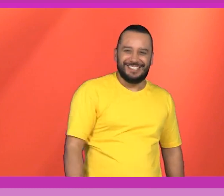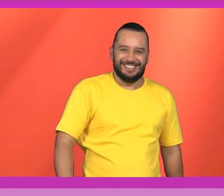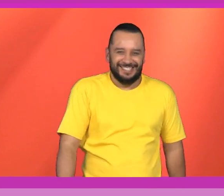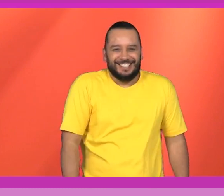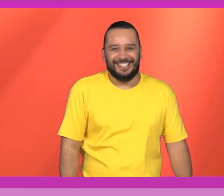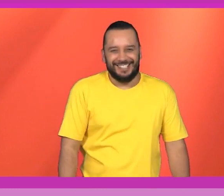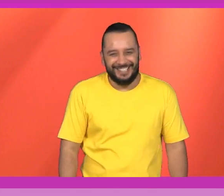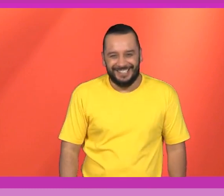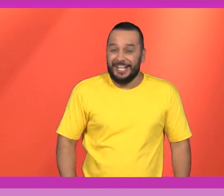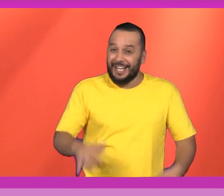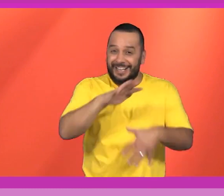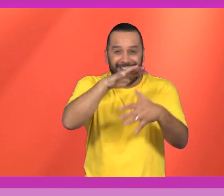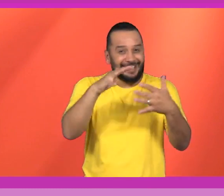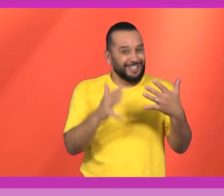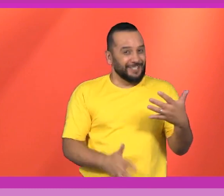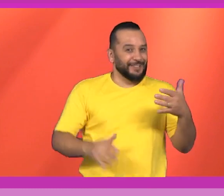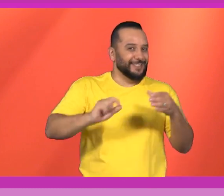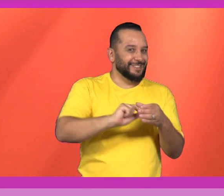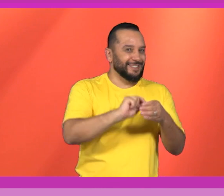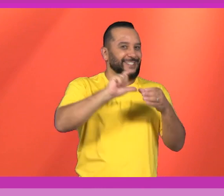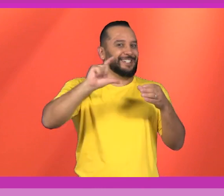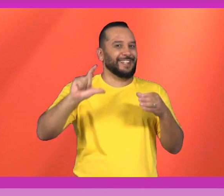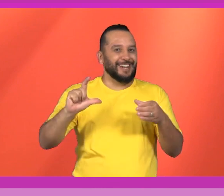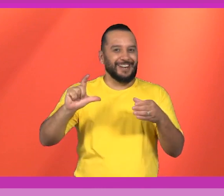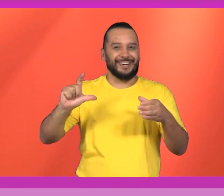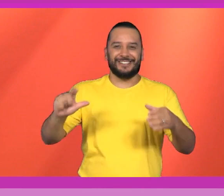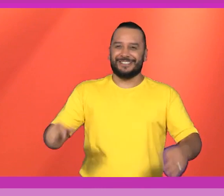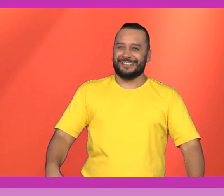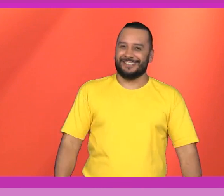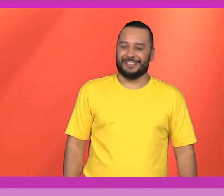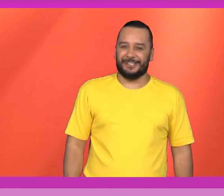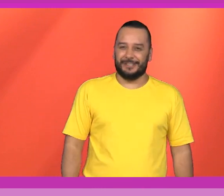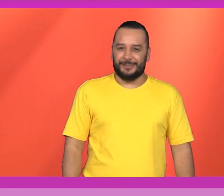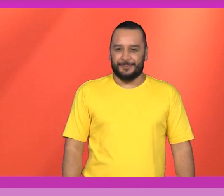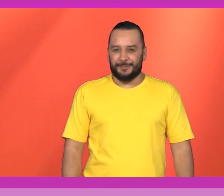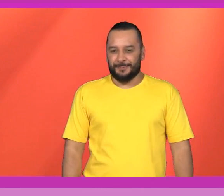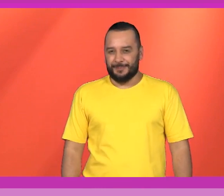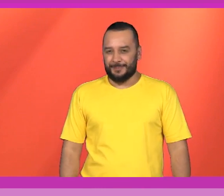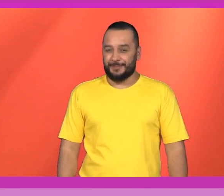Eu adoro Libras no quintal.